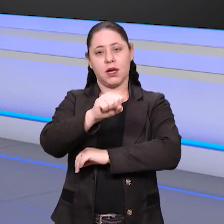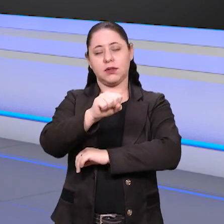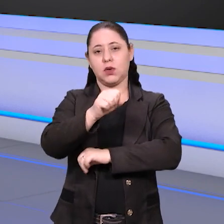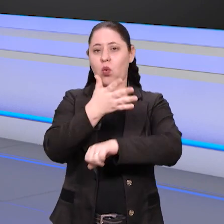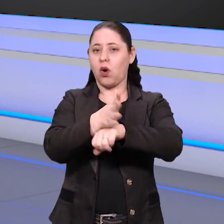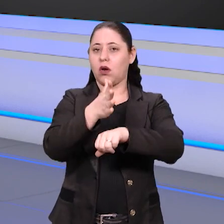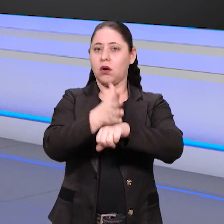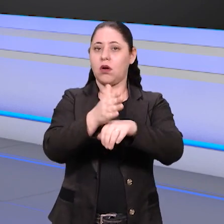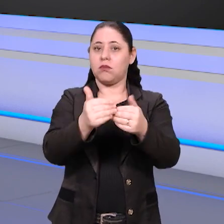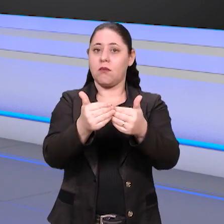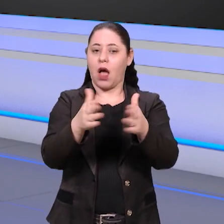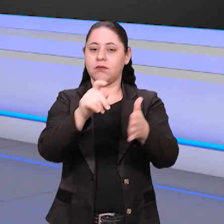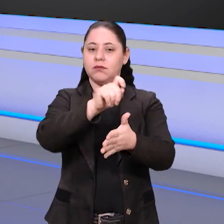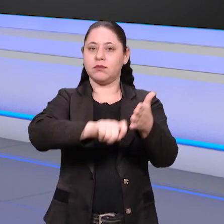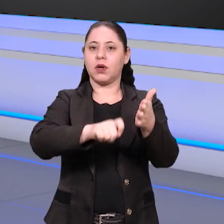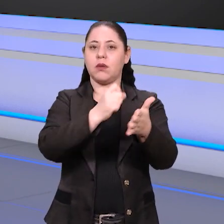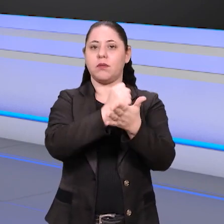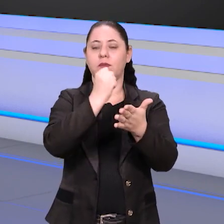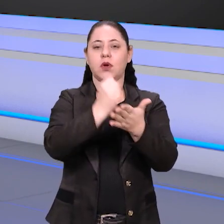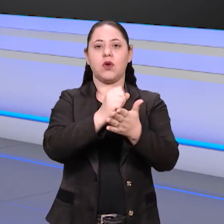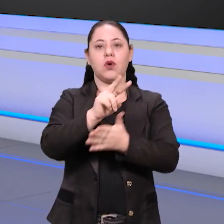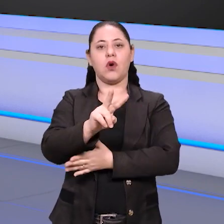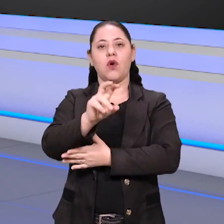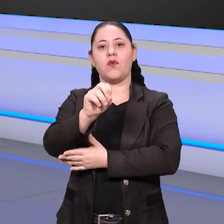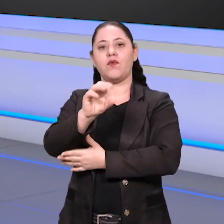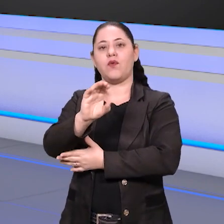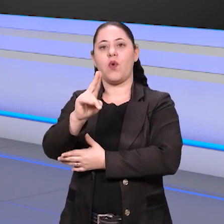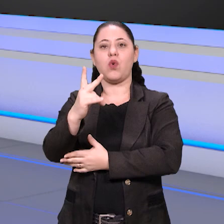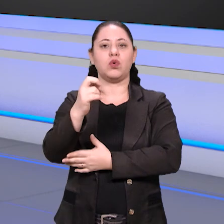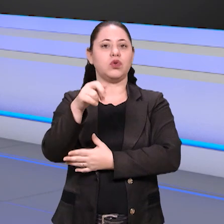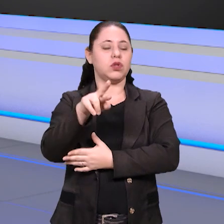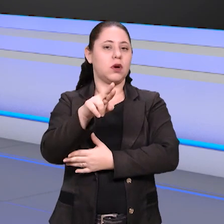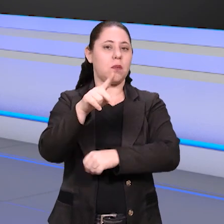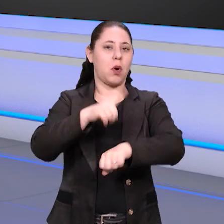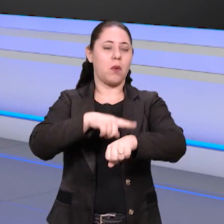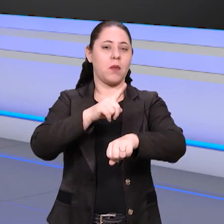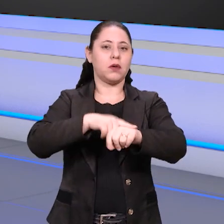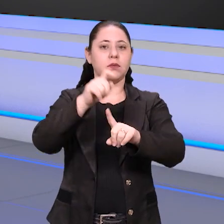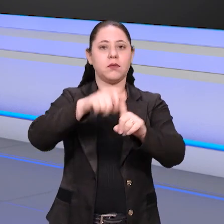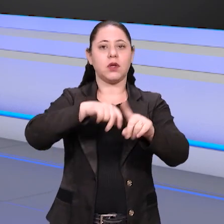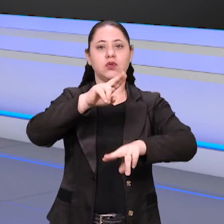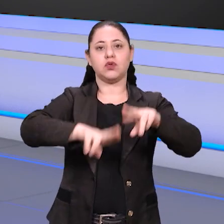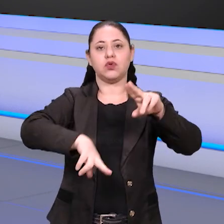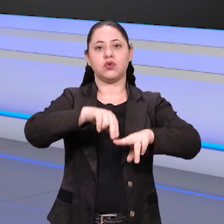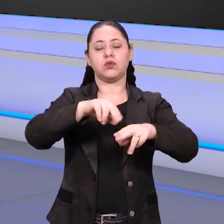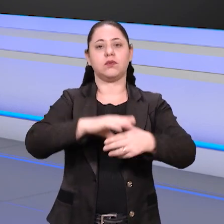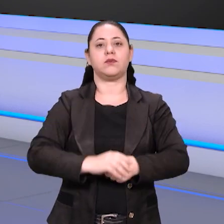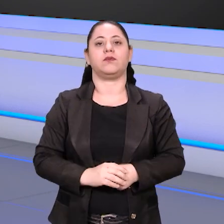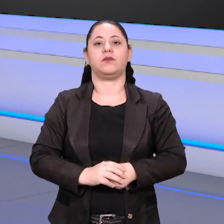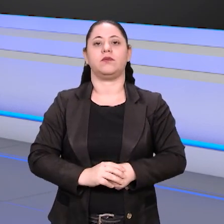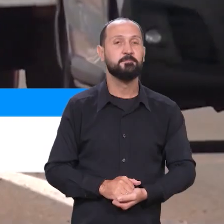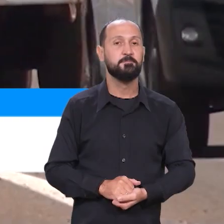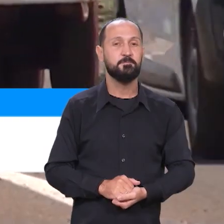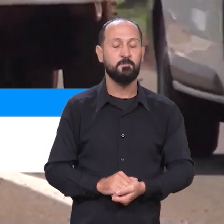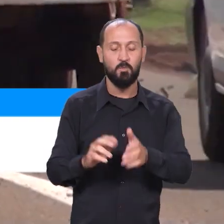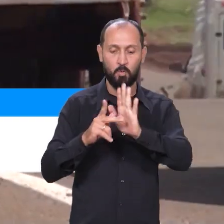MS Qualifica abrirá inscrições do voucher transportador a partir do mês de julho. O Programa Estadual